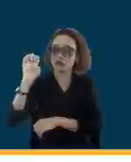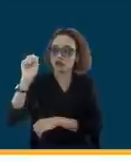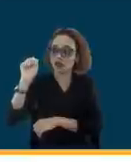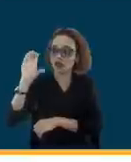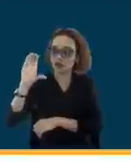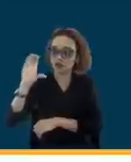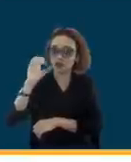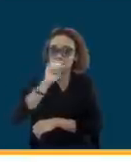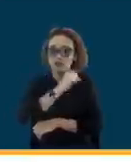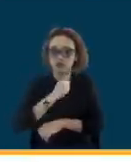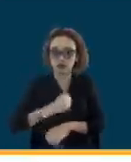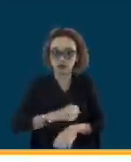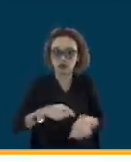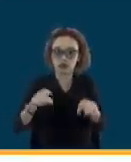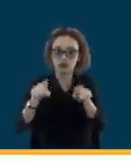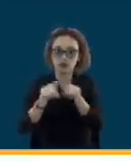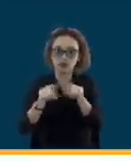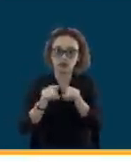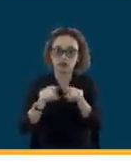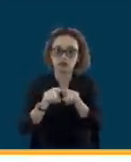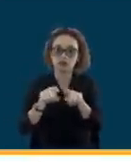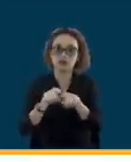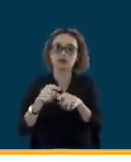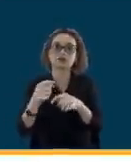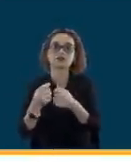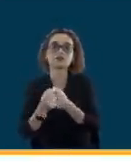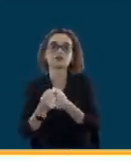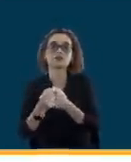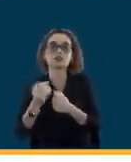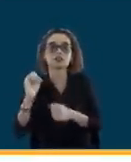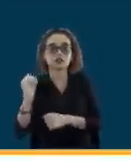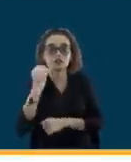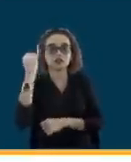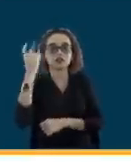Emergência Cultural. Muito importante falar, e